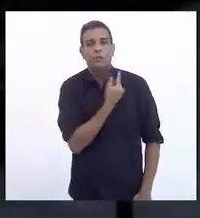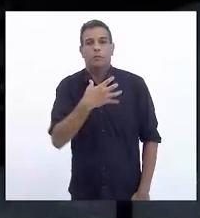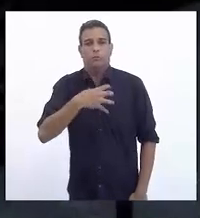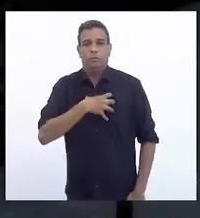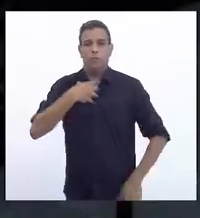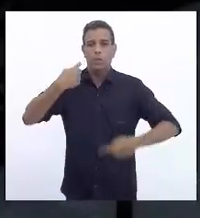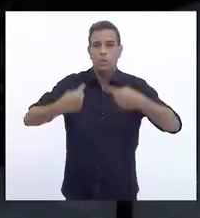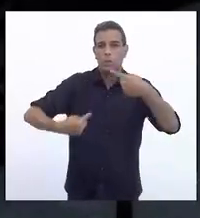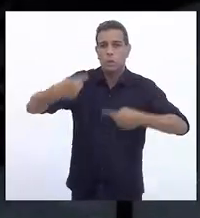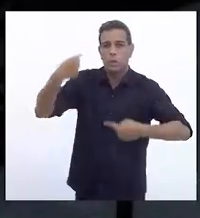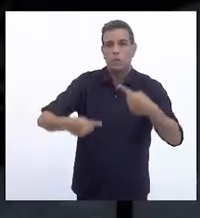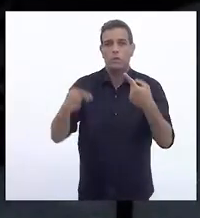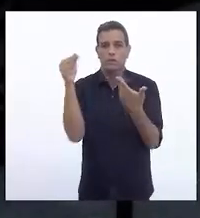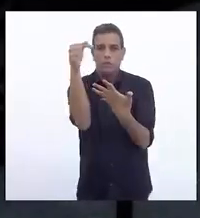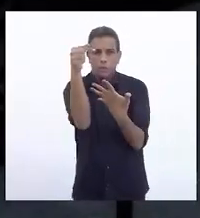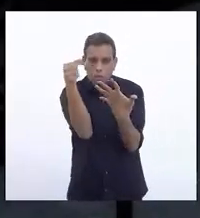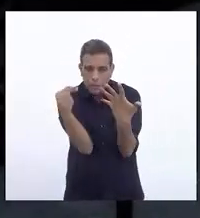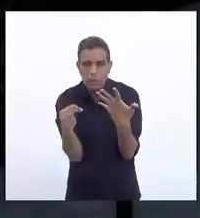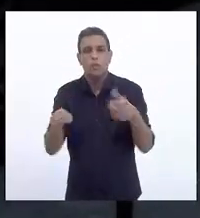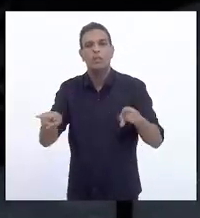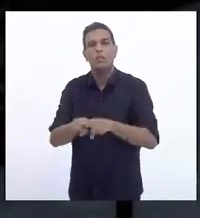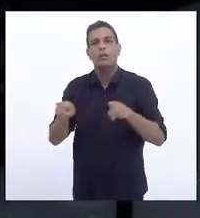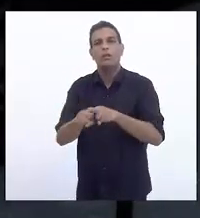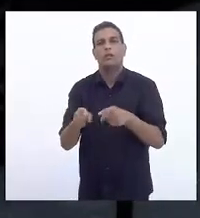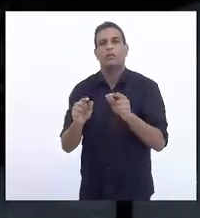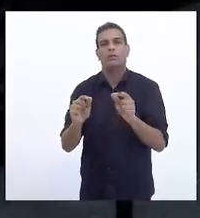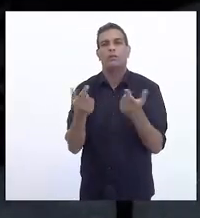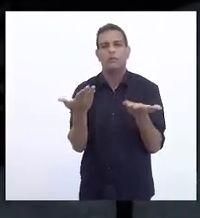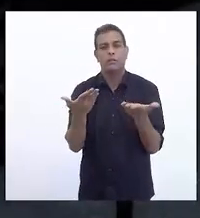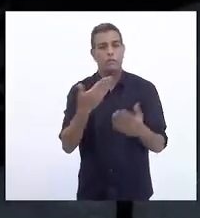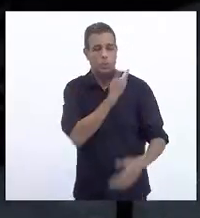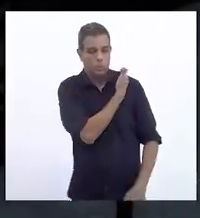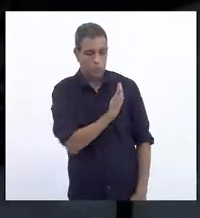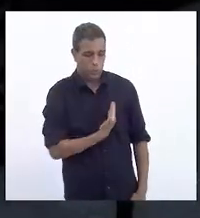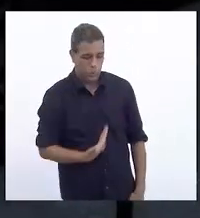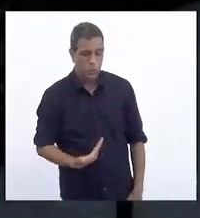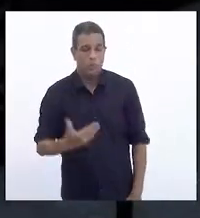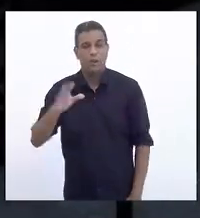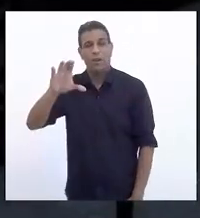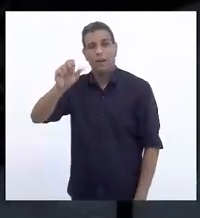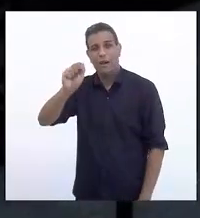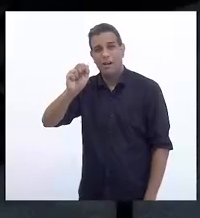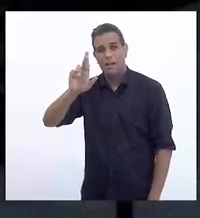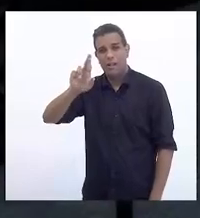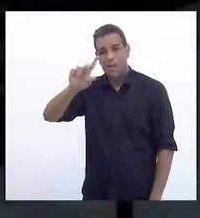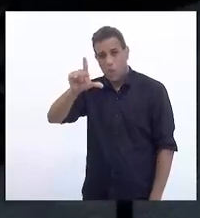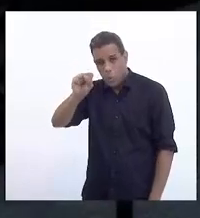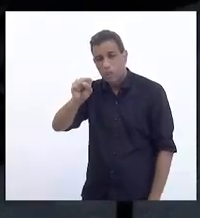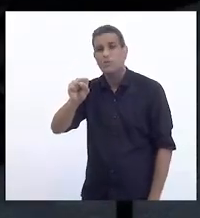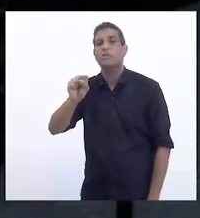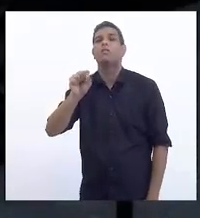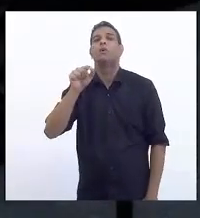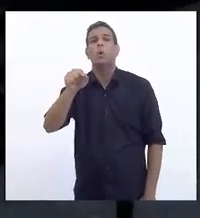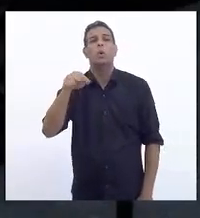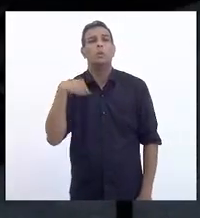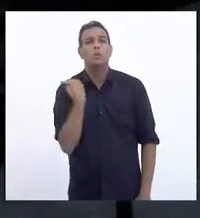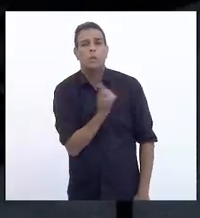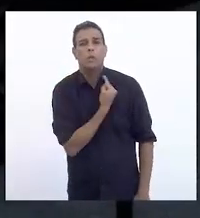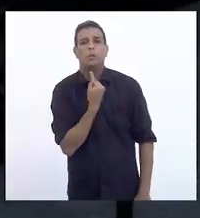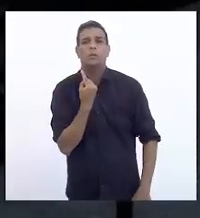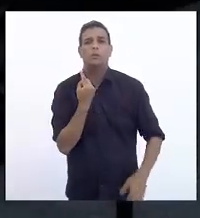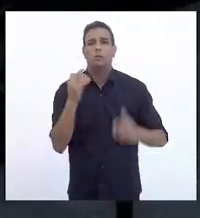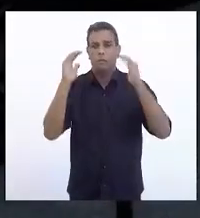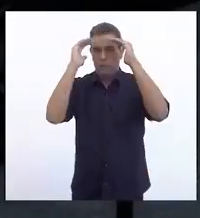deste colegiado, e que o governador Cláudio Castro também tem externado um